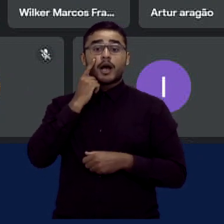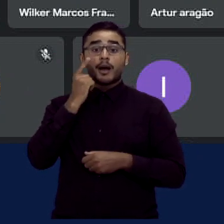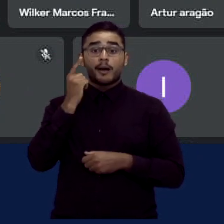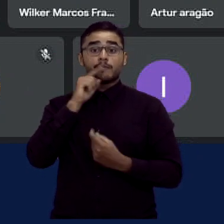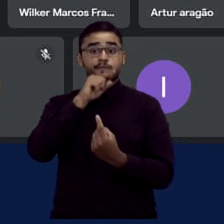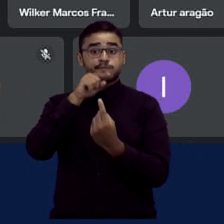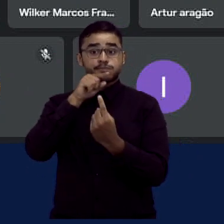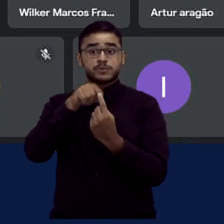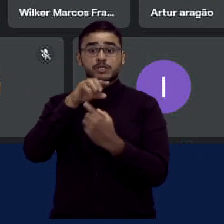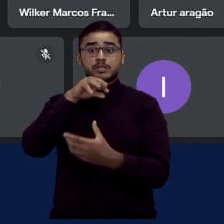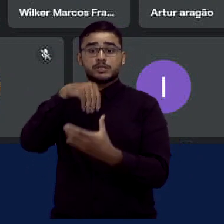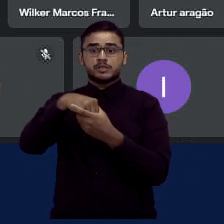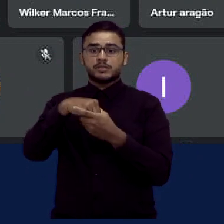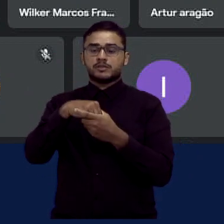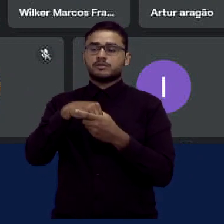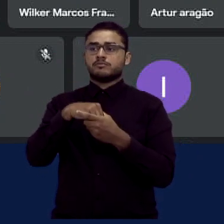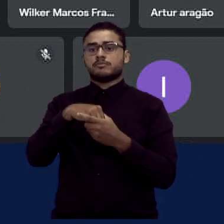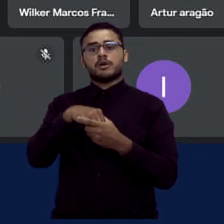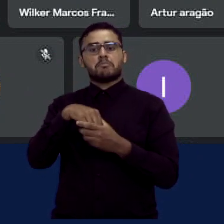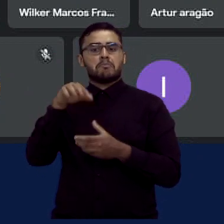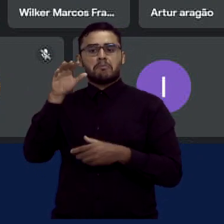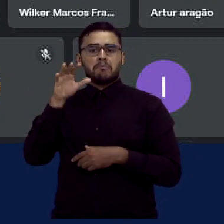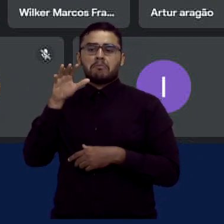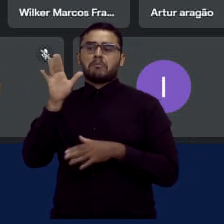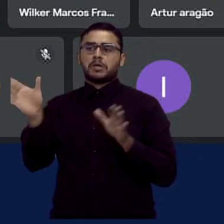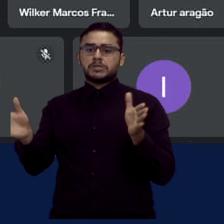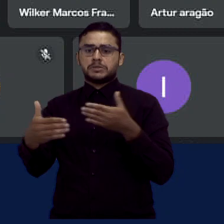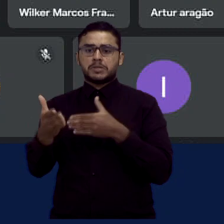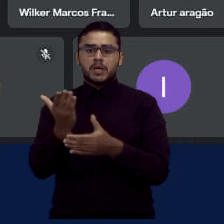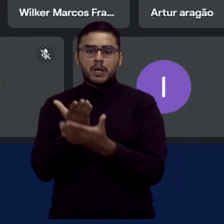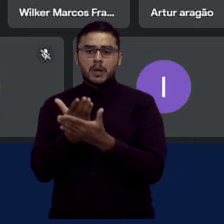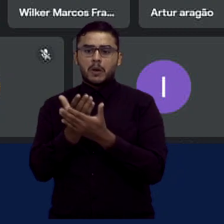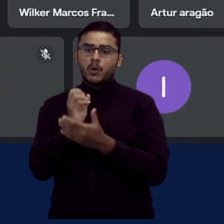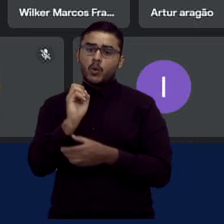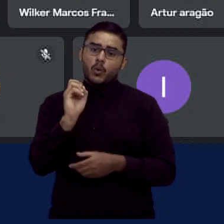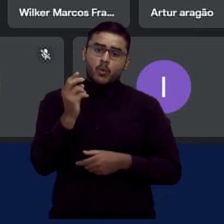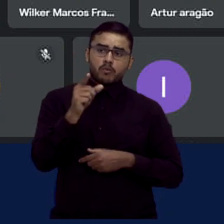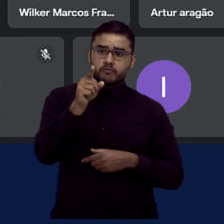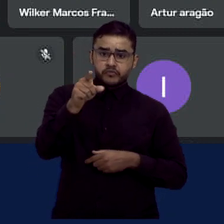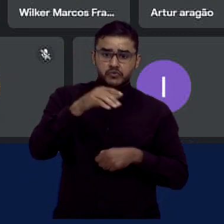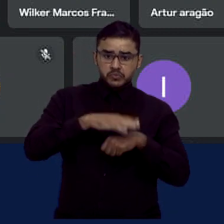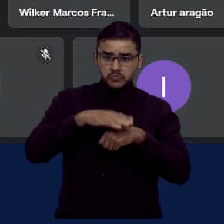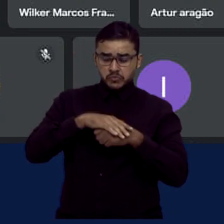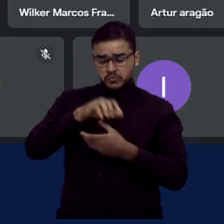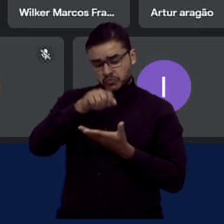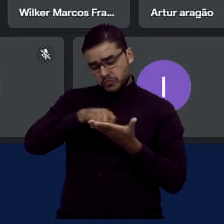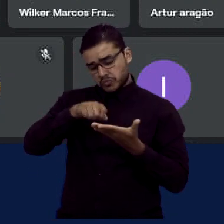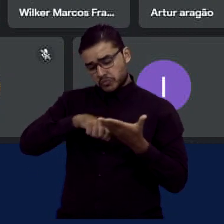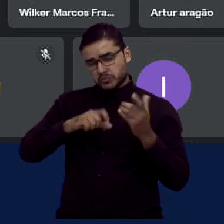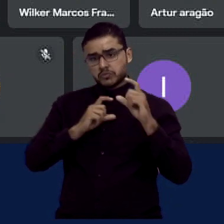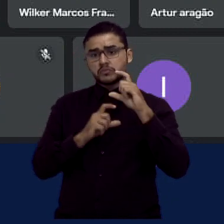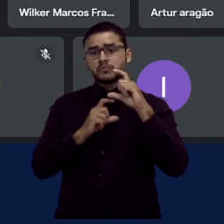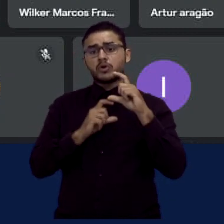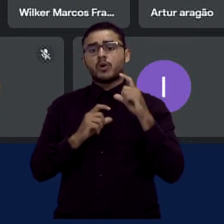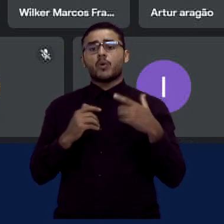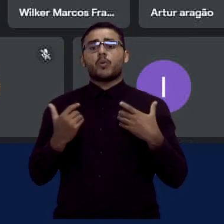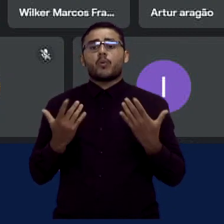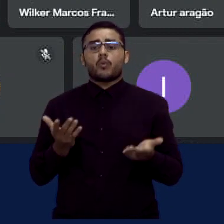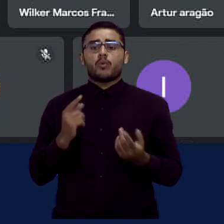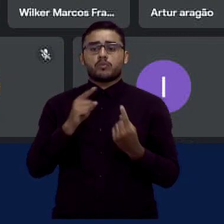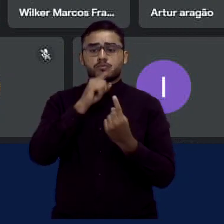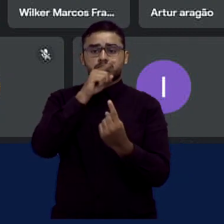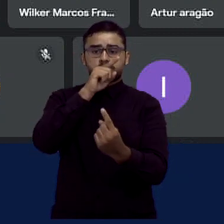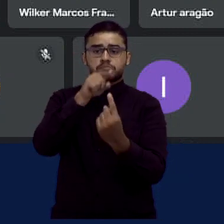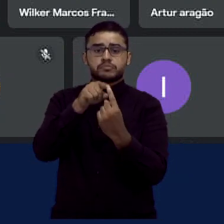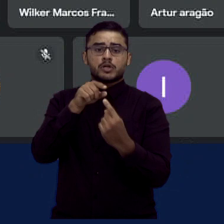sala de aula ou produzir um quadrinho, você tem que pensar qual o público-alvo desse quadrinho,